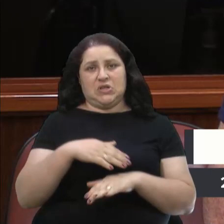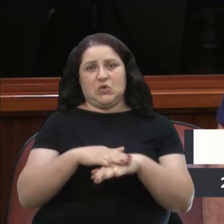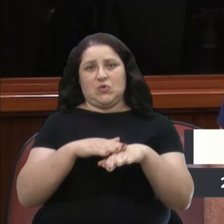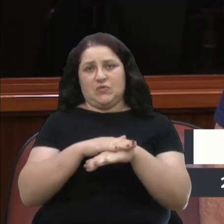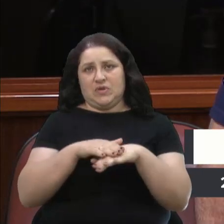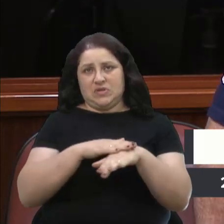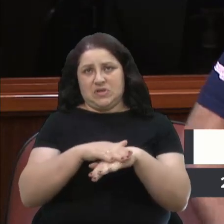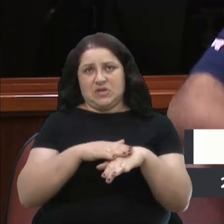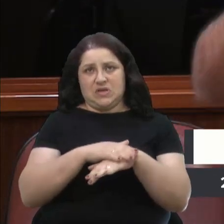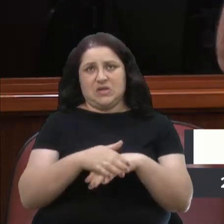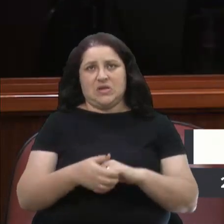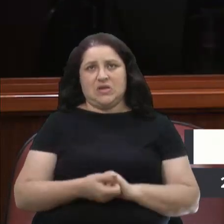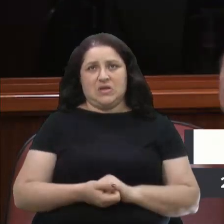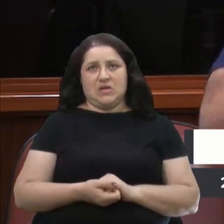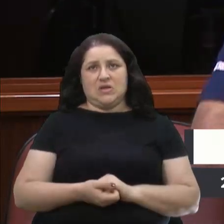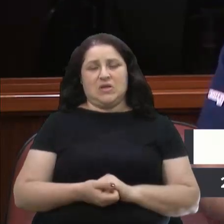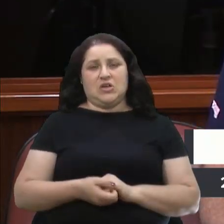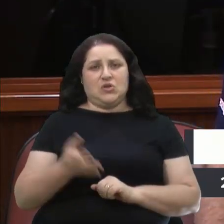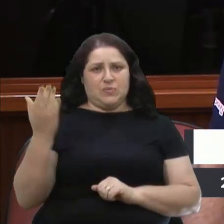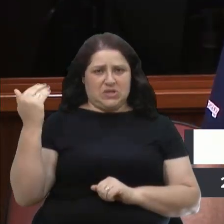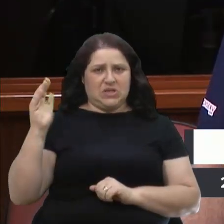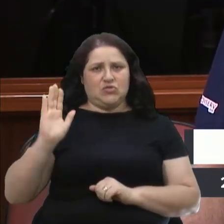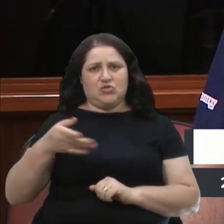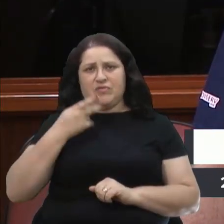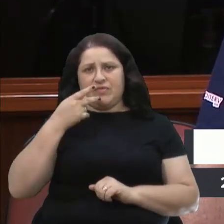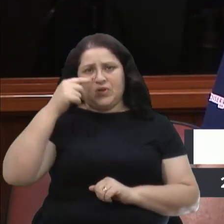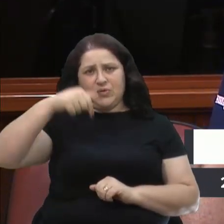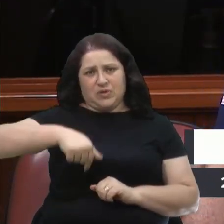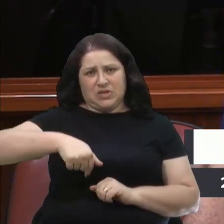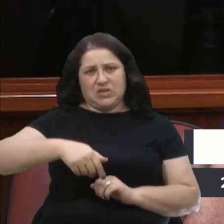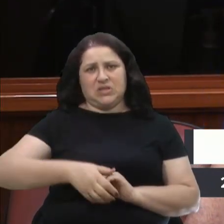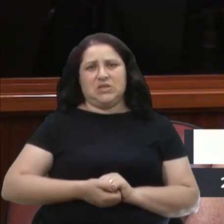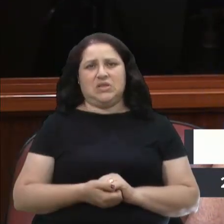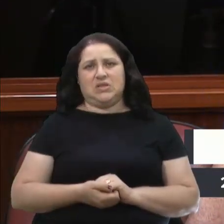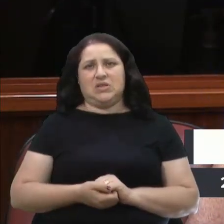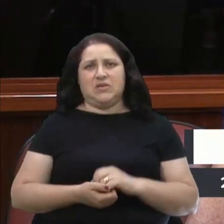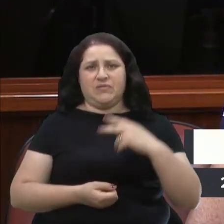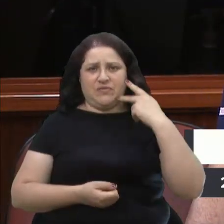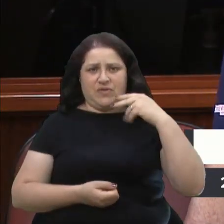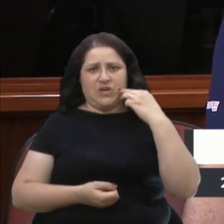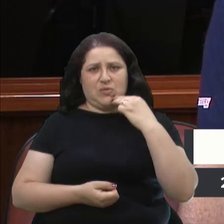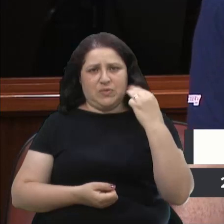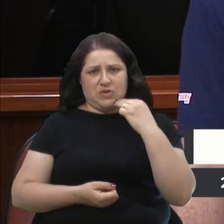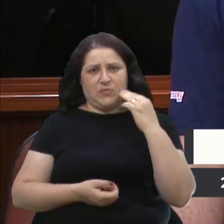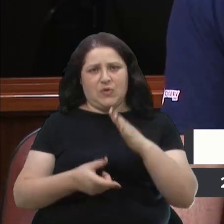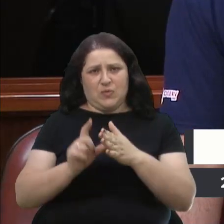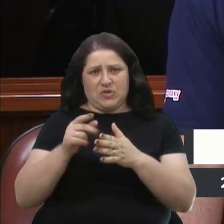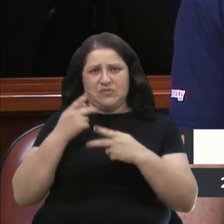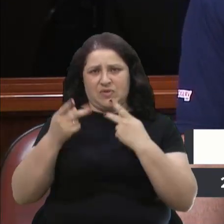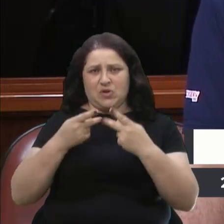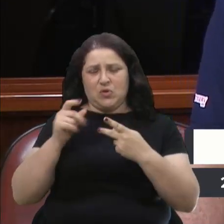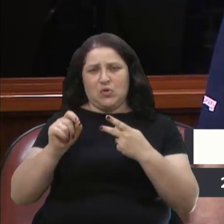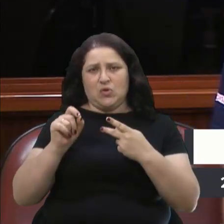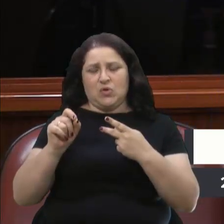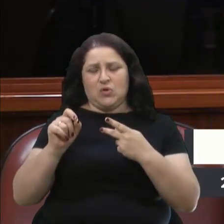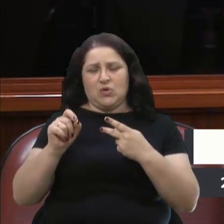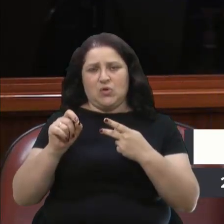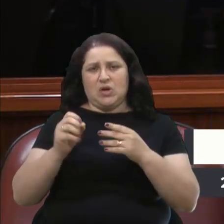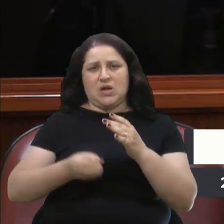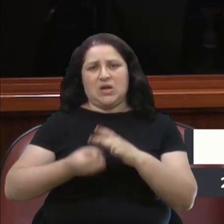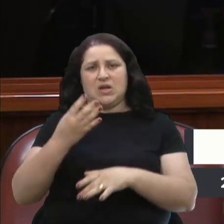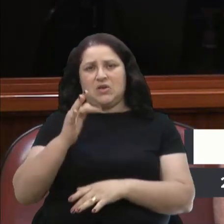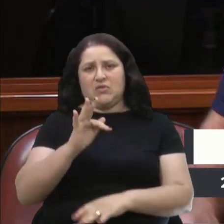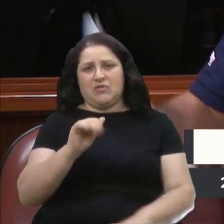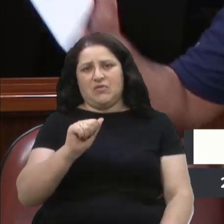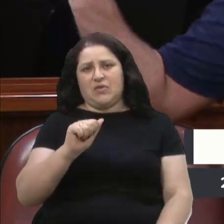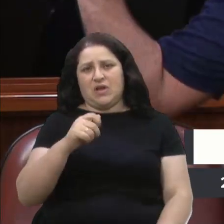conversar. Foi falado, inclusive, aqui, a vereadora Marisol, que me antecedeu, falou na criação do